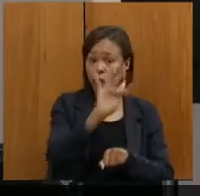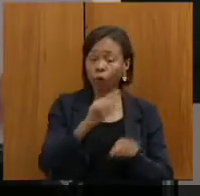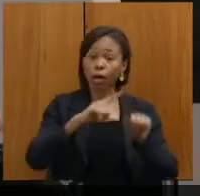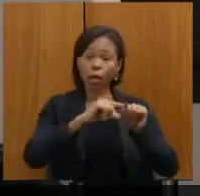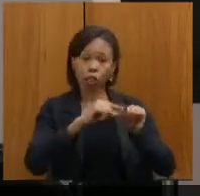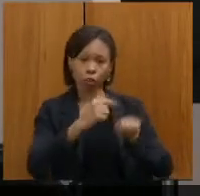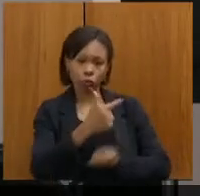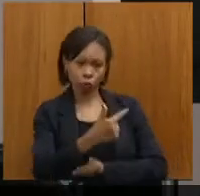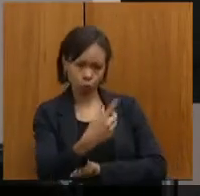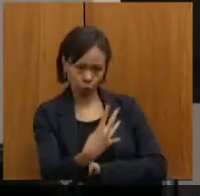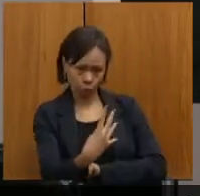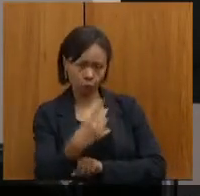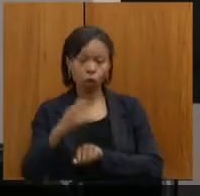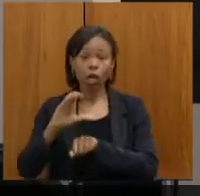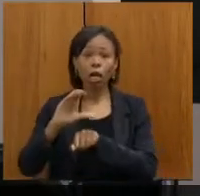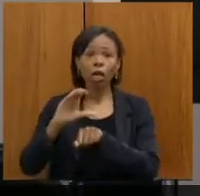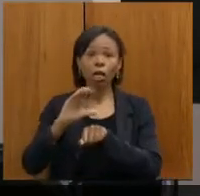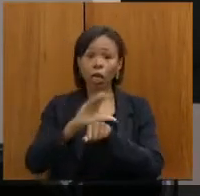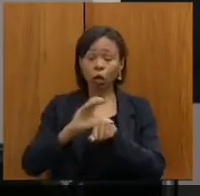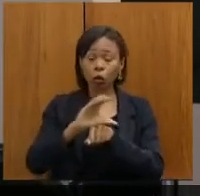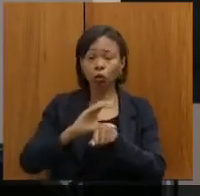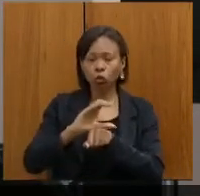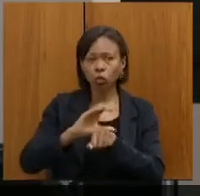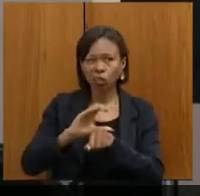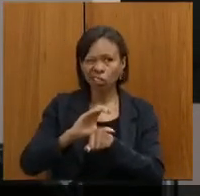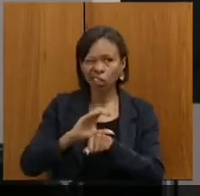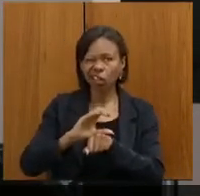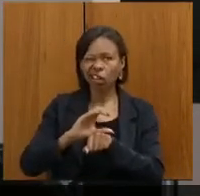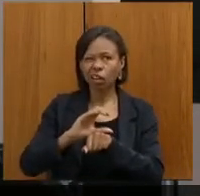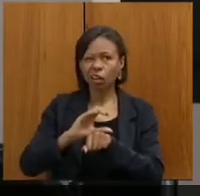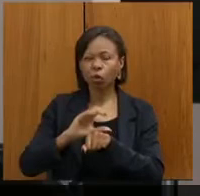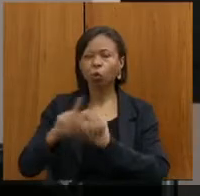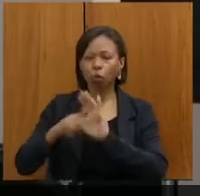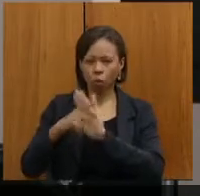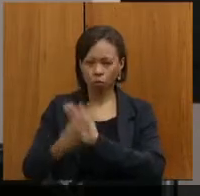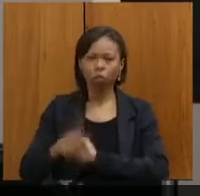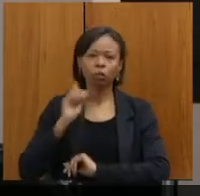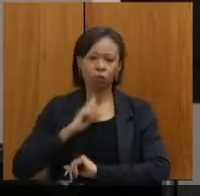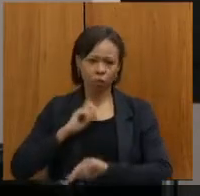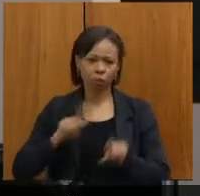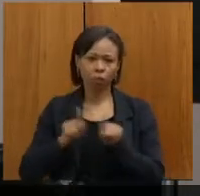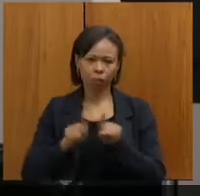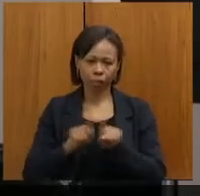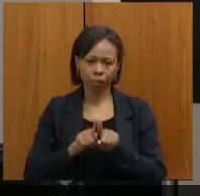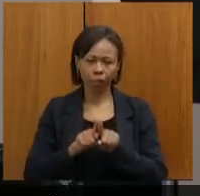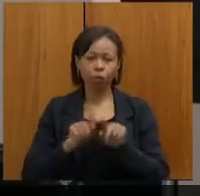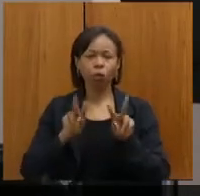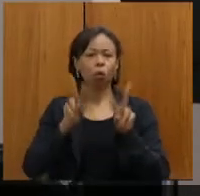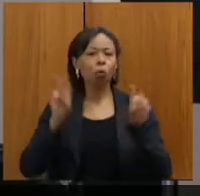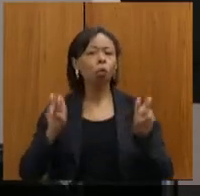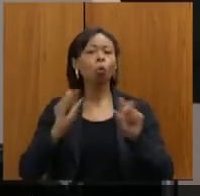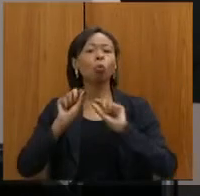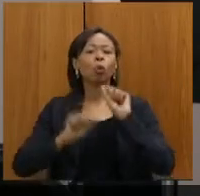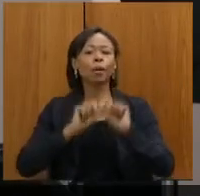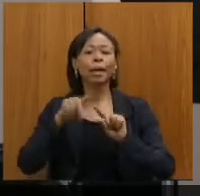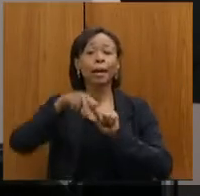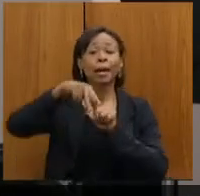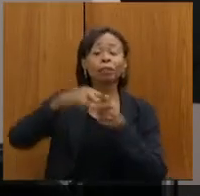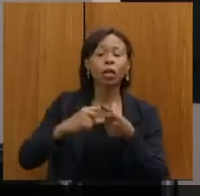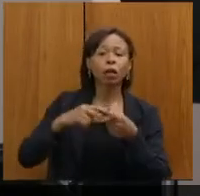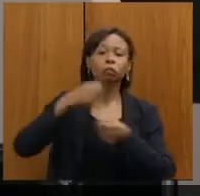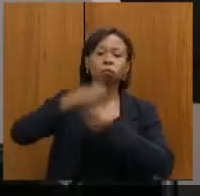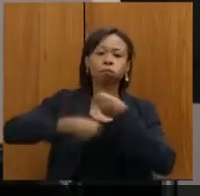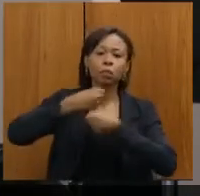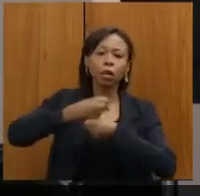e mesmo dispositivo na Constituição de minas que trata da revisão